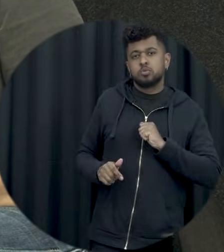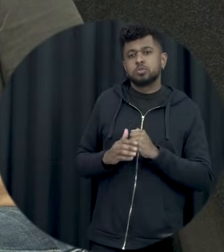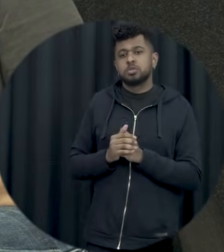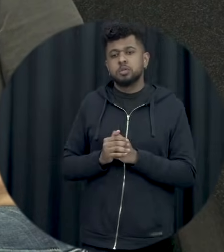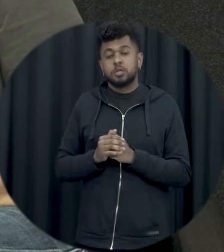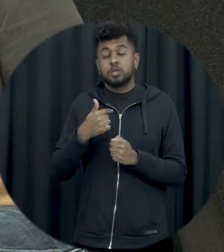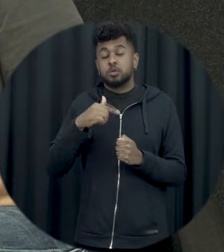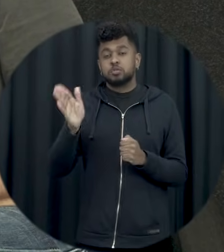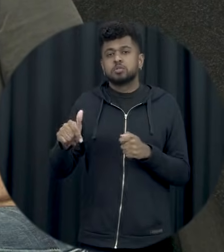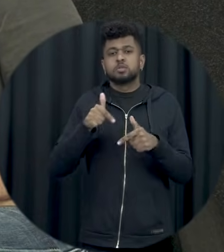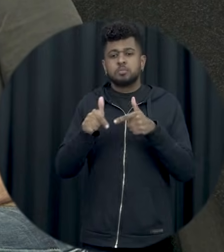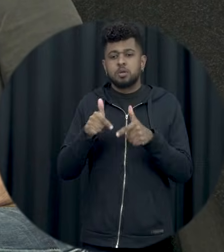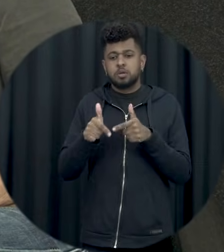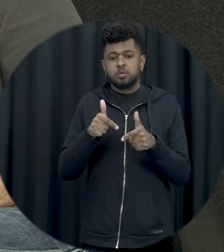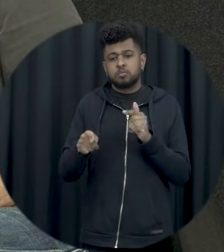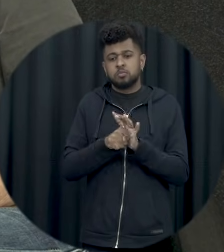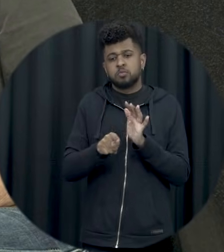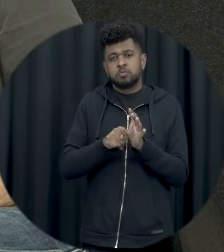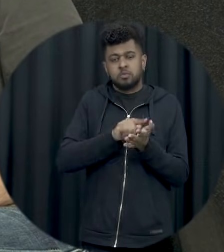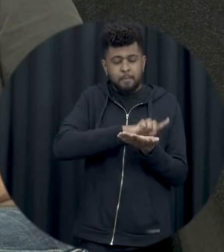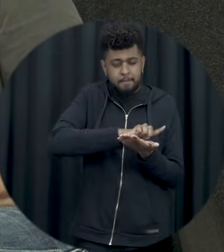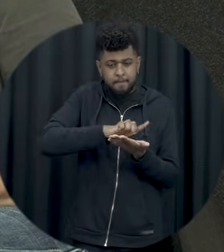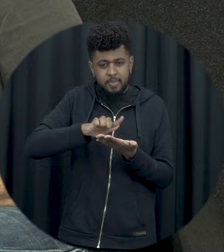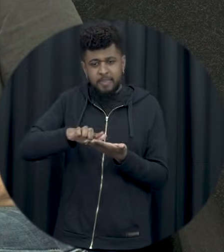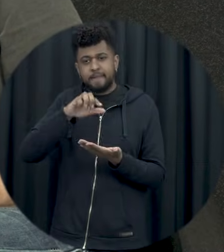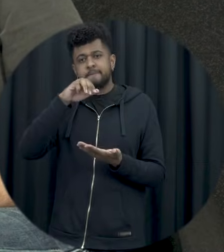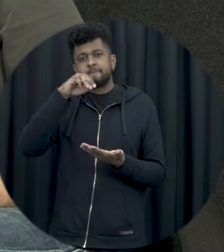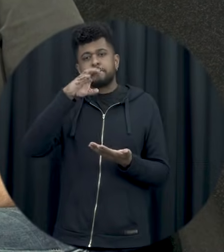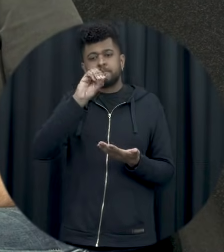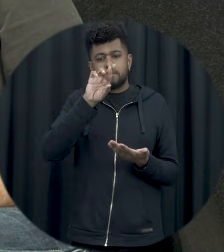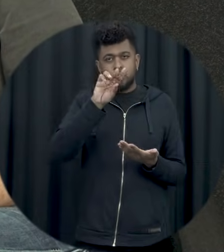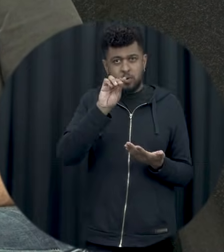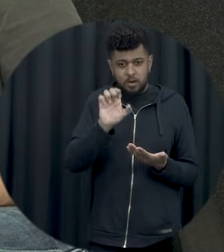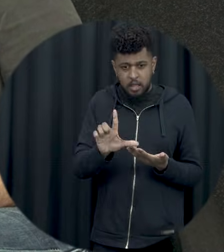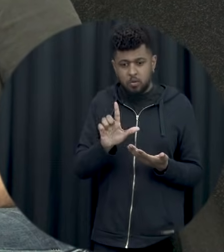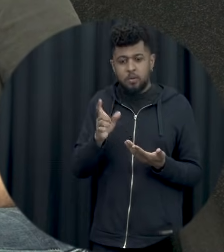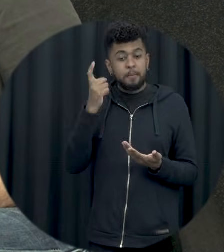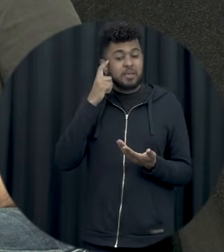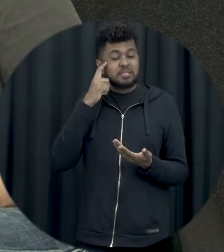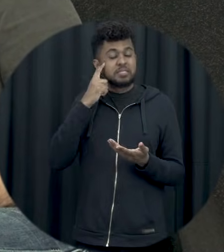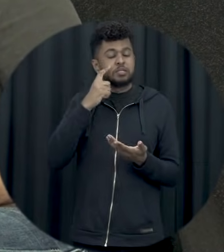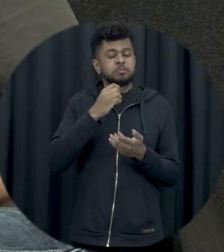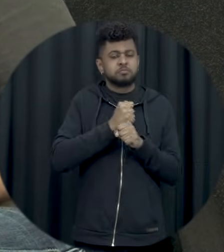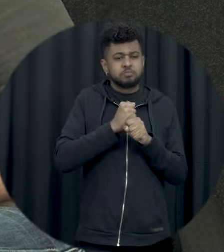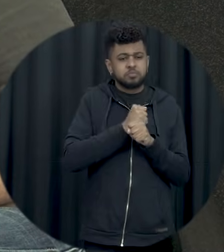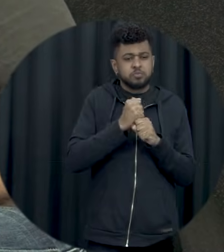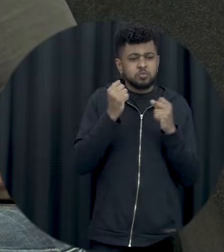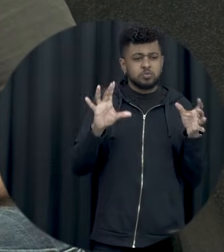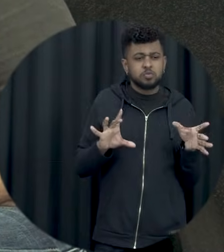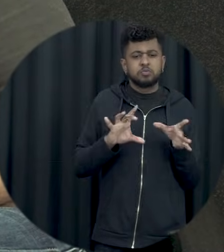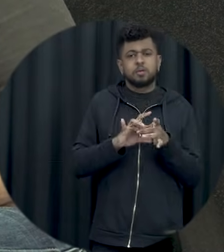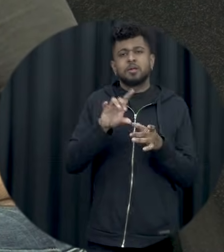tinha trabalhado em cima de folhetos de cordel brasileiros, né? Mas pensando também não só no significado